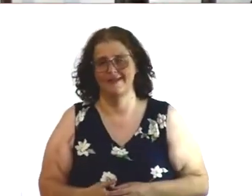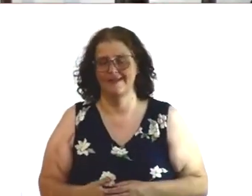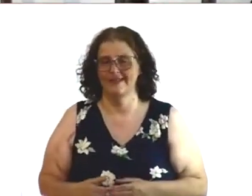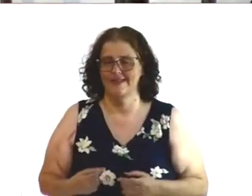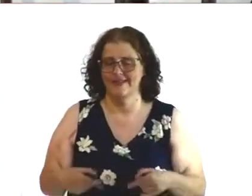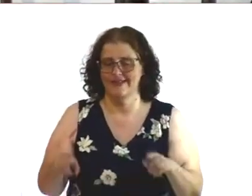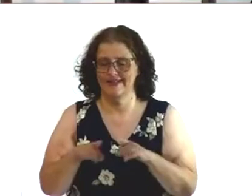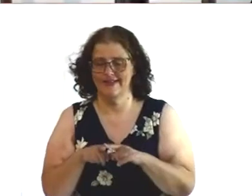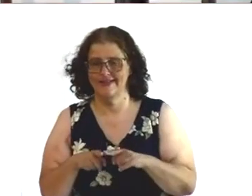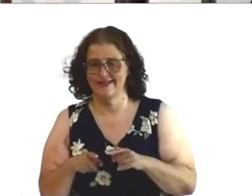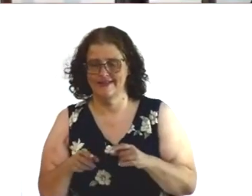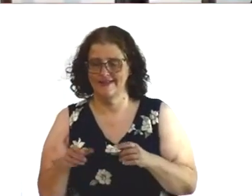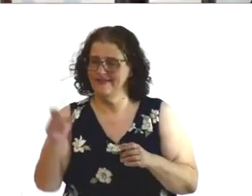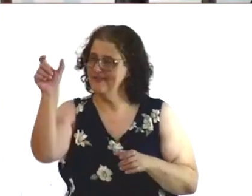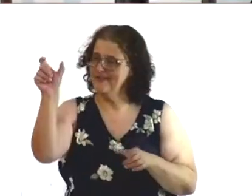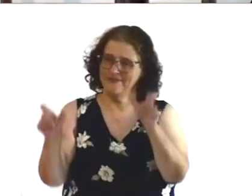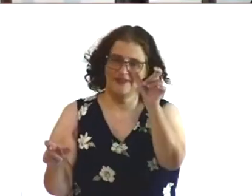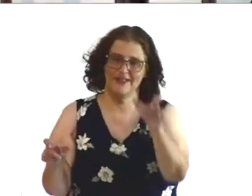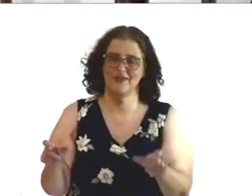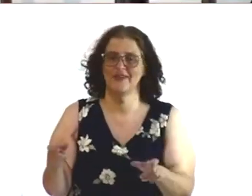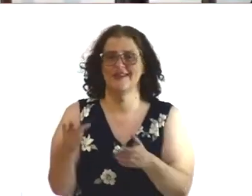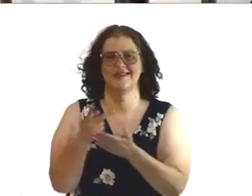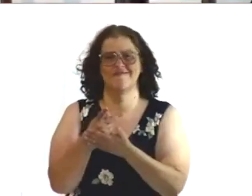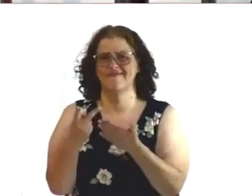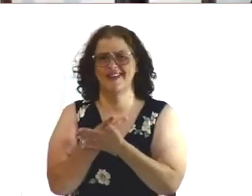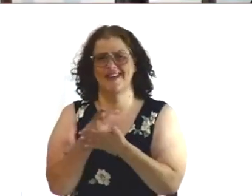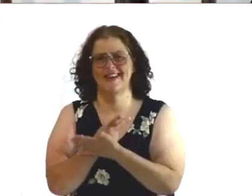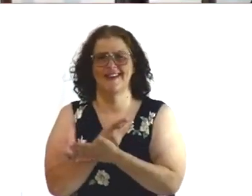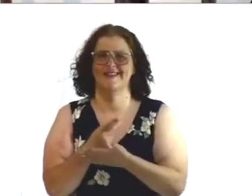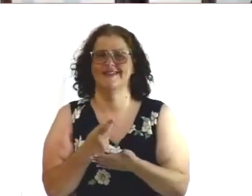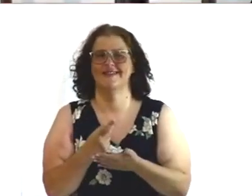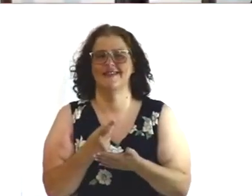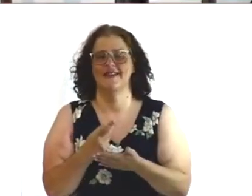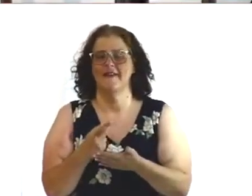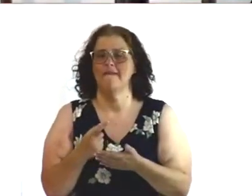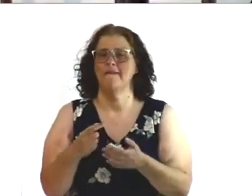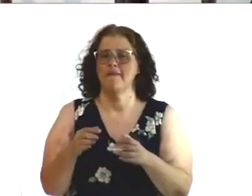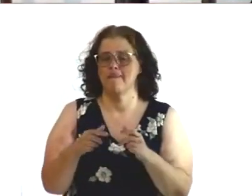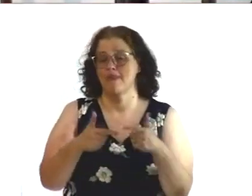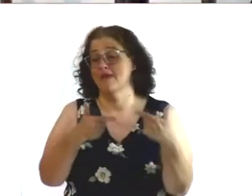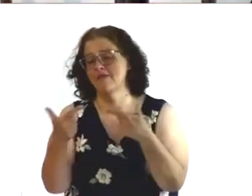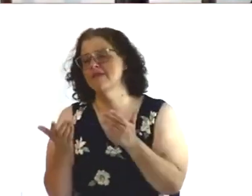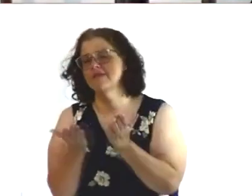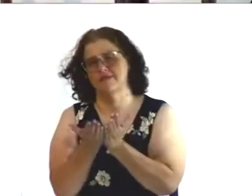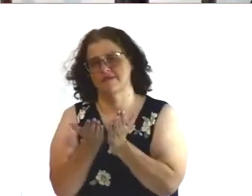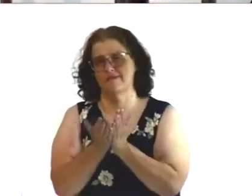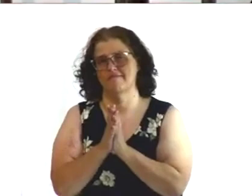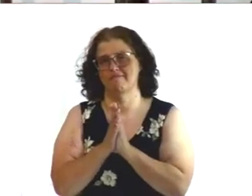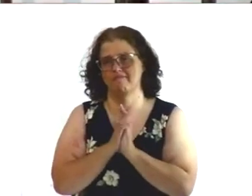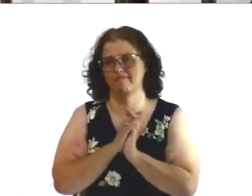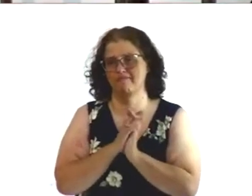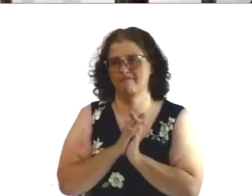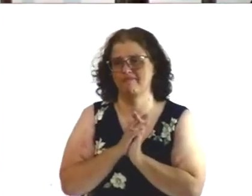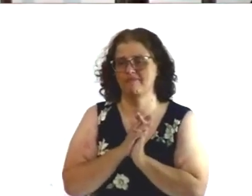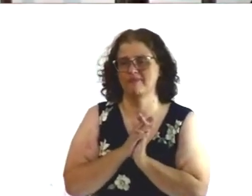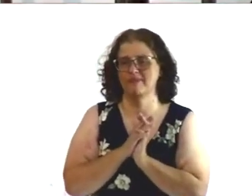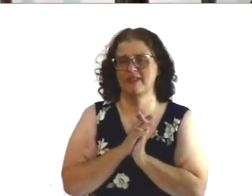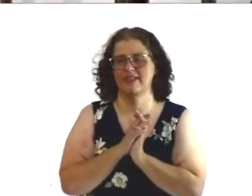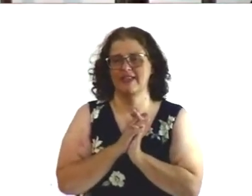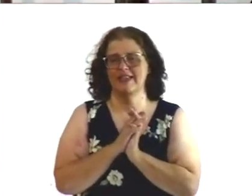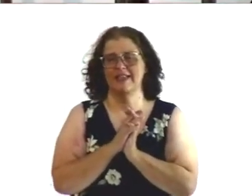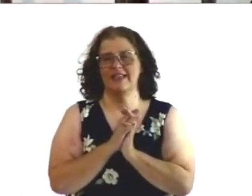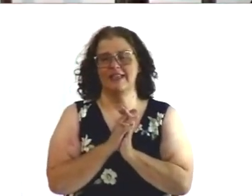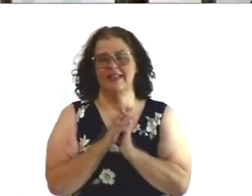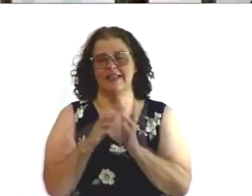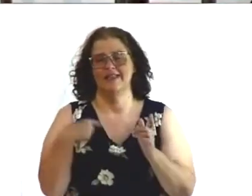que vier, não vem das Escrituras. E nós podemos refletir sobre que Natal nós comemoramos. Os cristãos